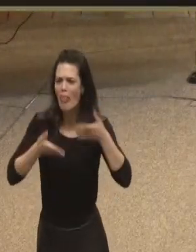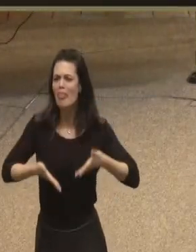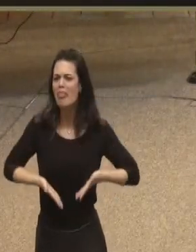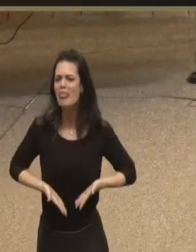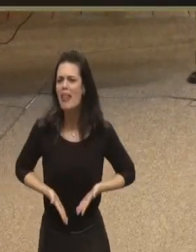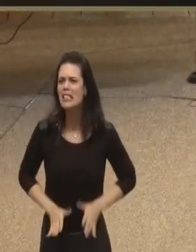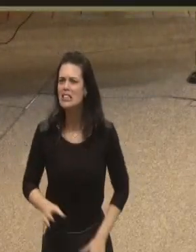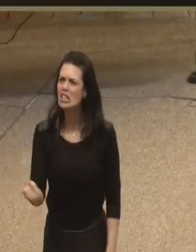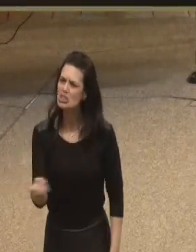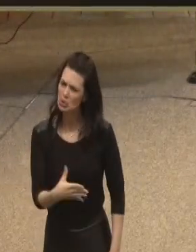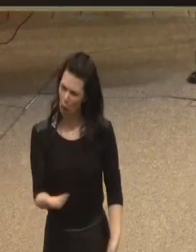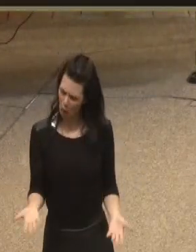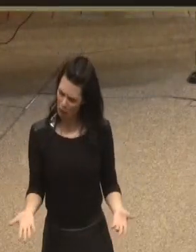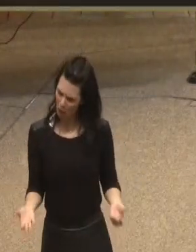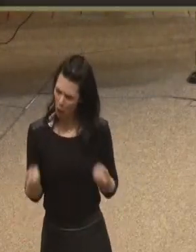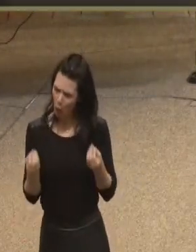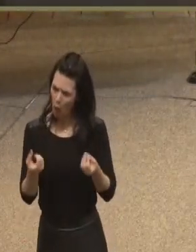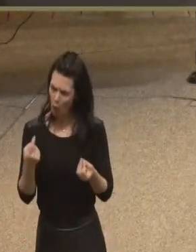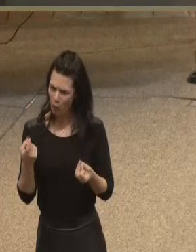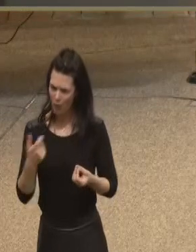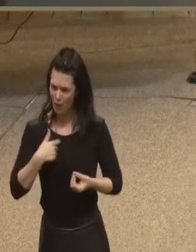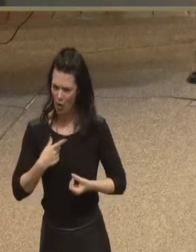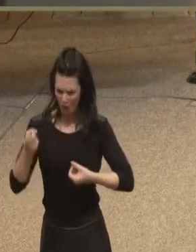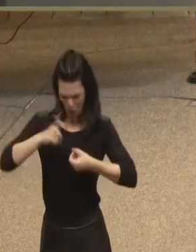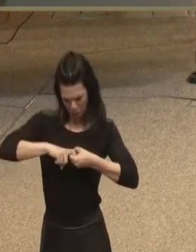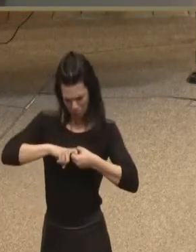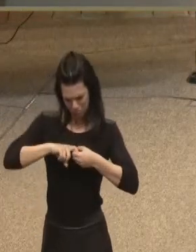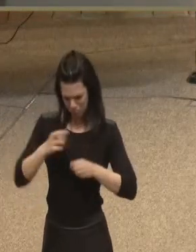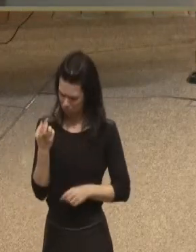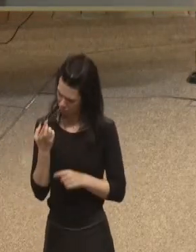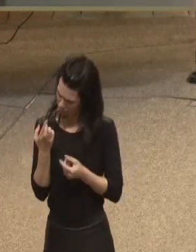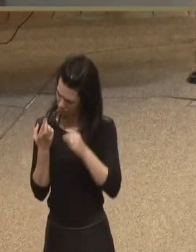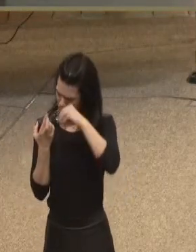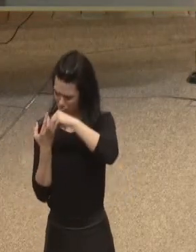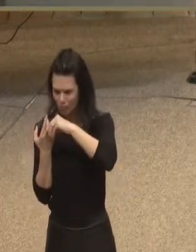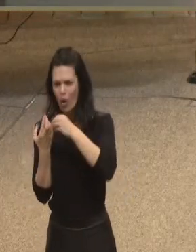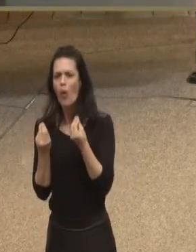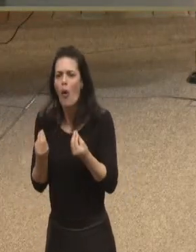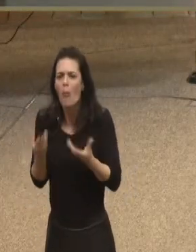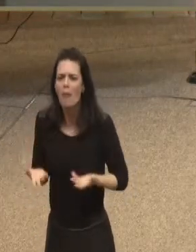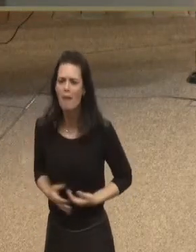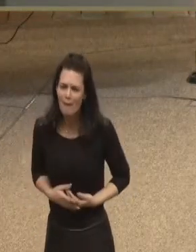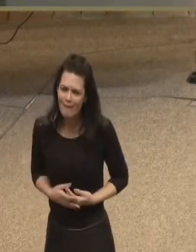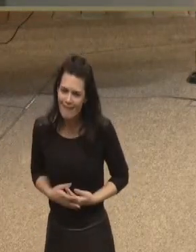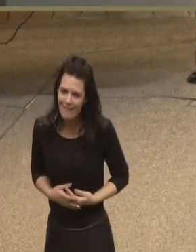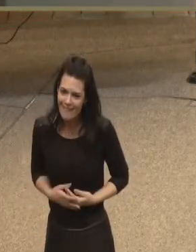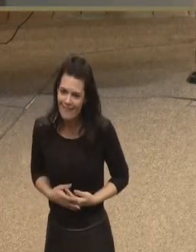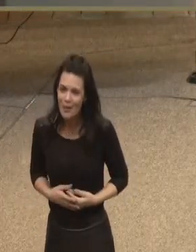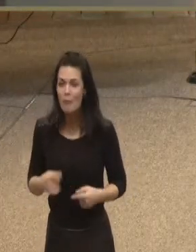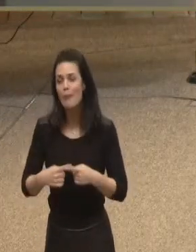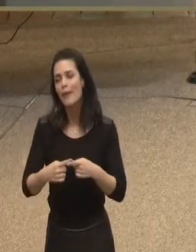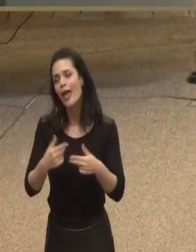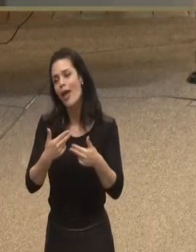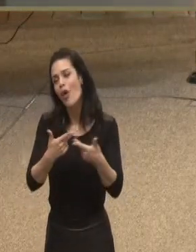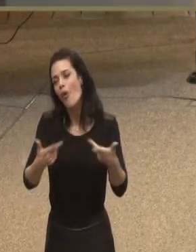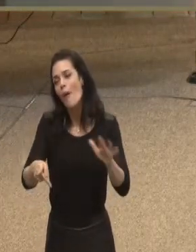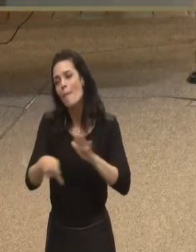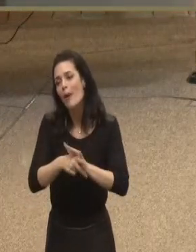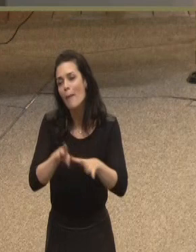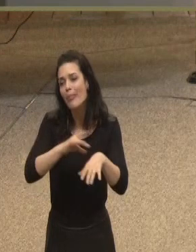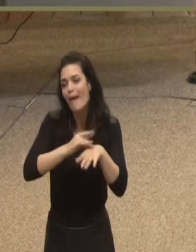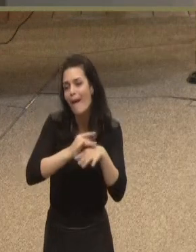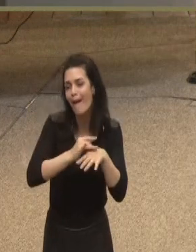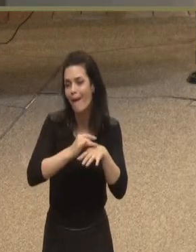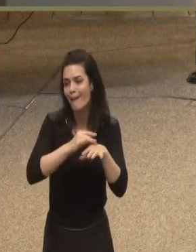como eu posso voltar para o ventre da minha mãe? Mais uma vez, em João capítulo 4, Jesus mais uma